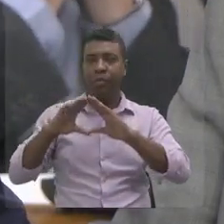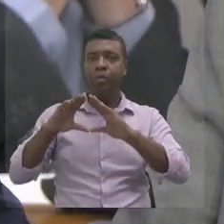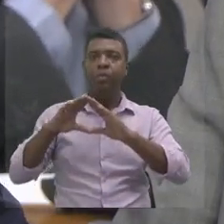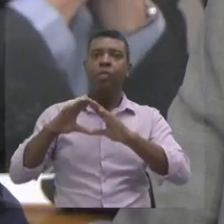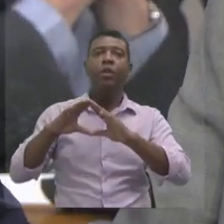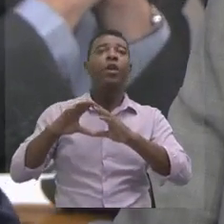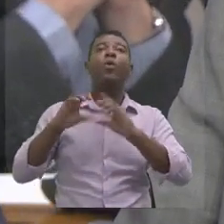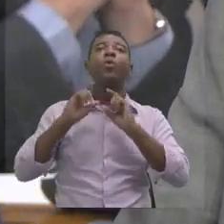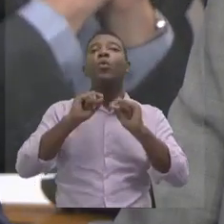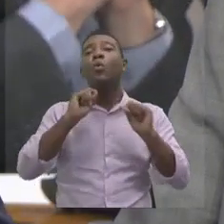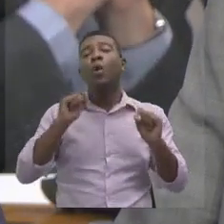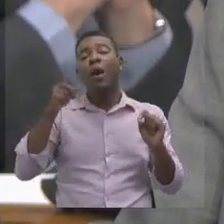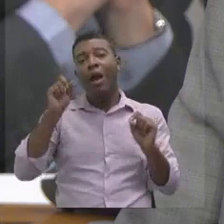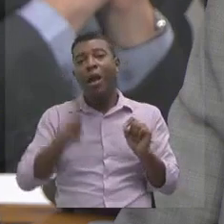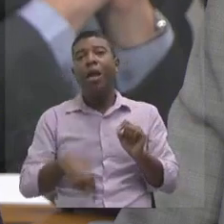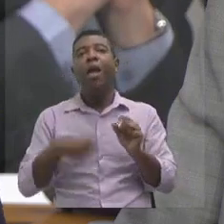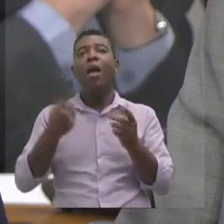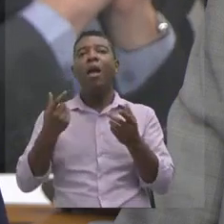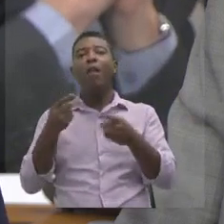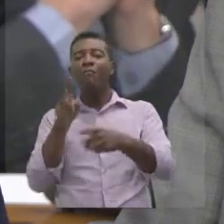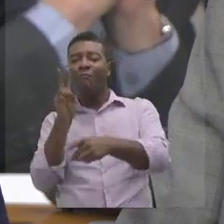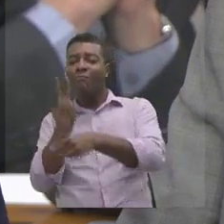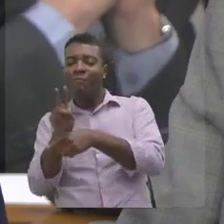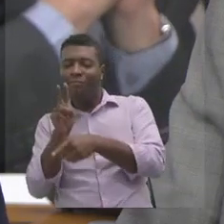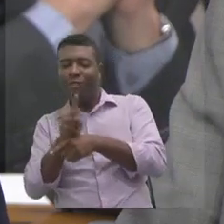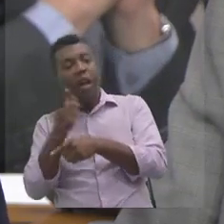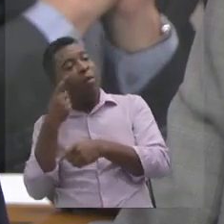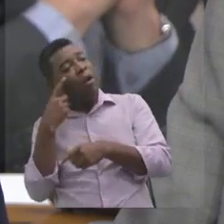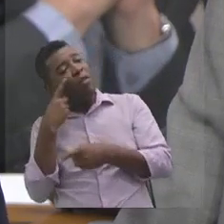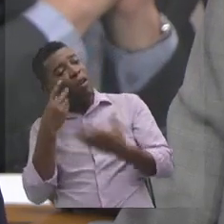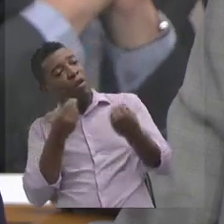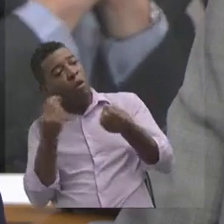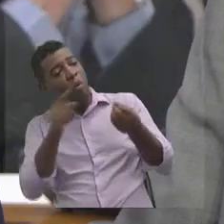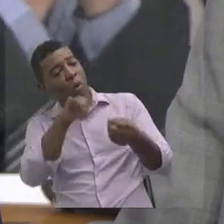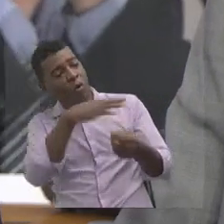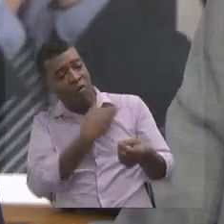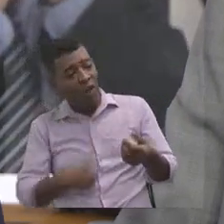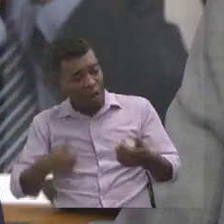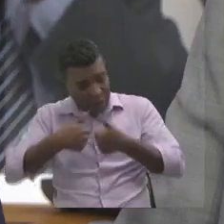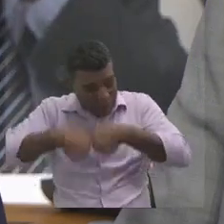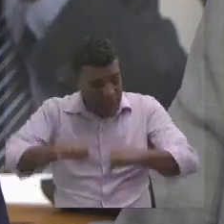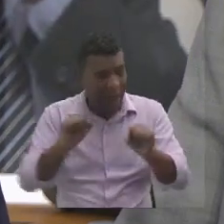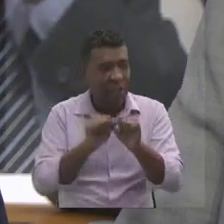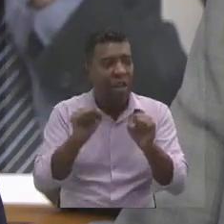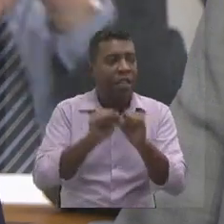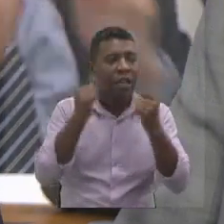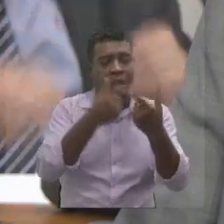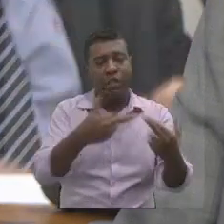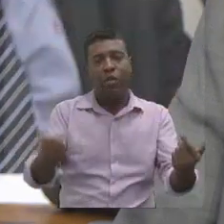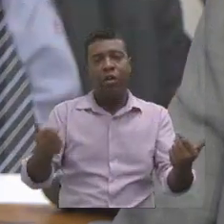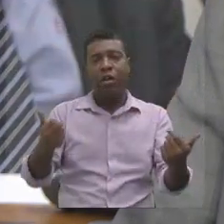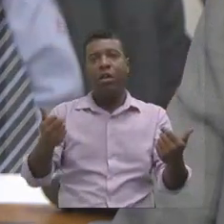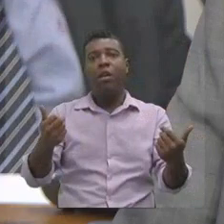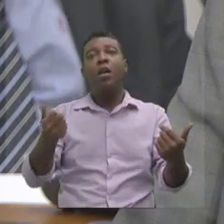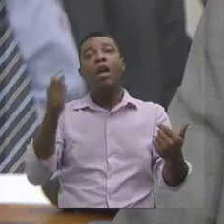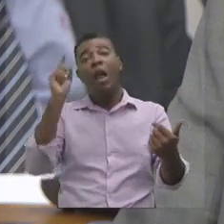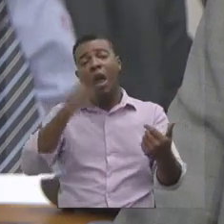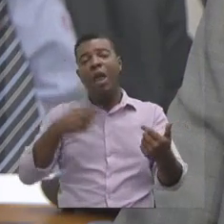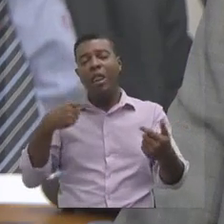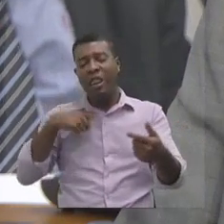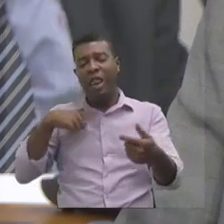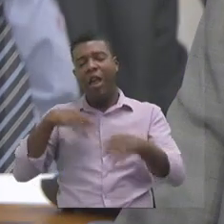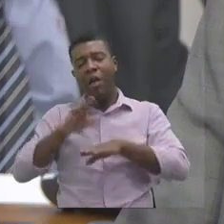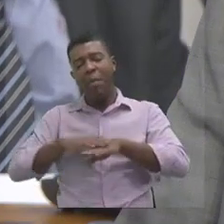perspectivas de realizações do governo portanto termos mais sinergia com o Executivo final